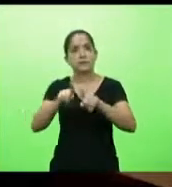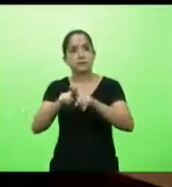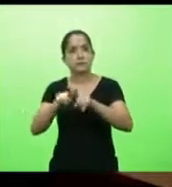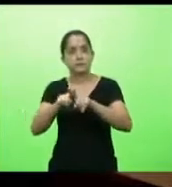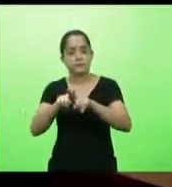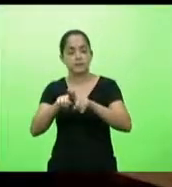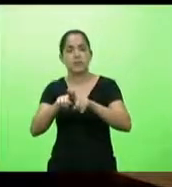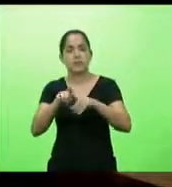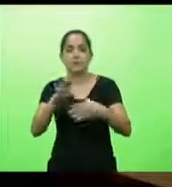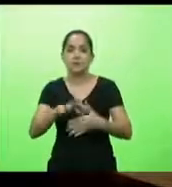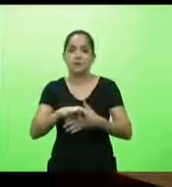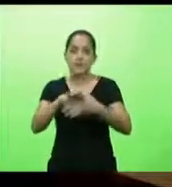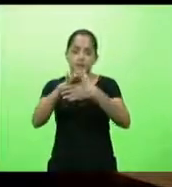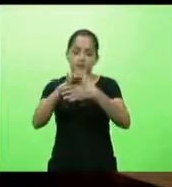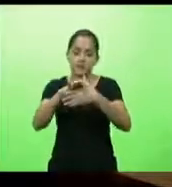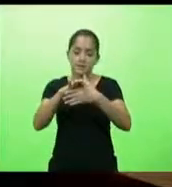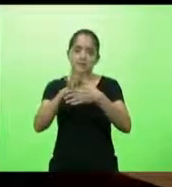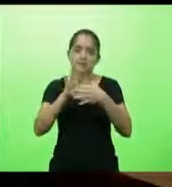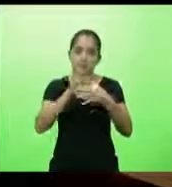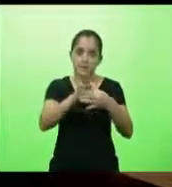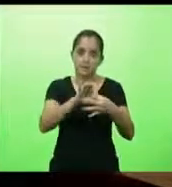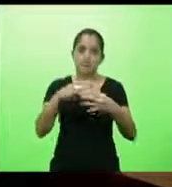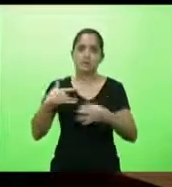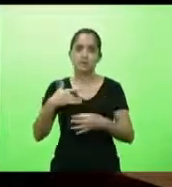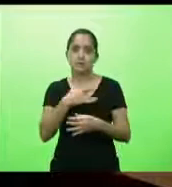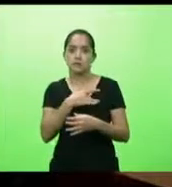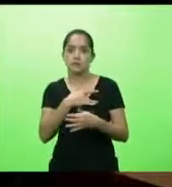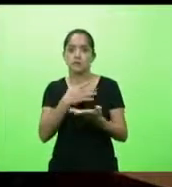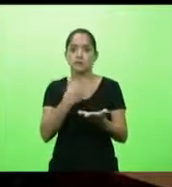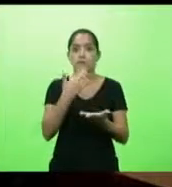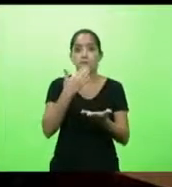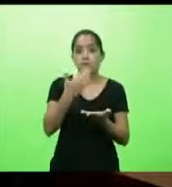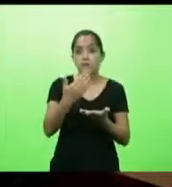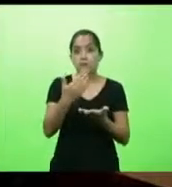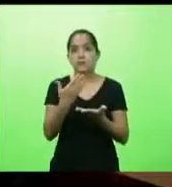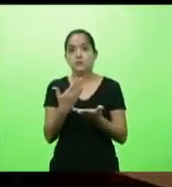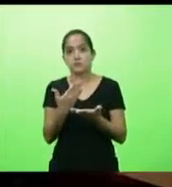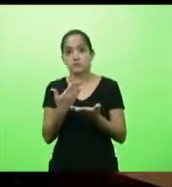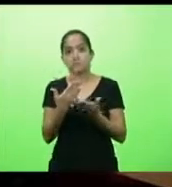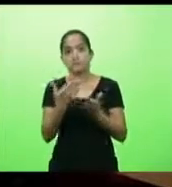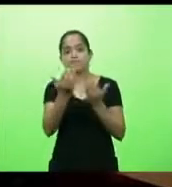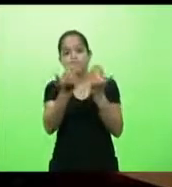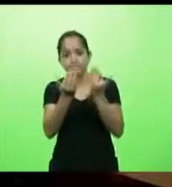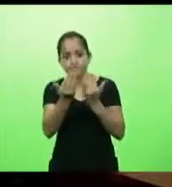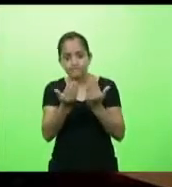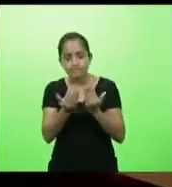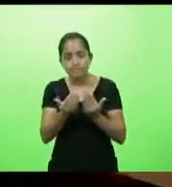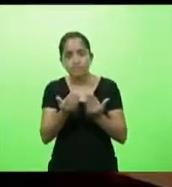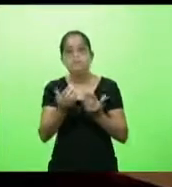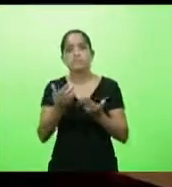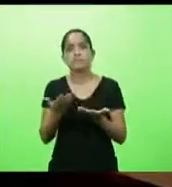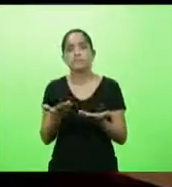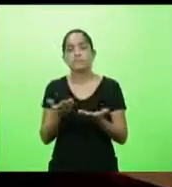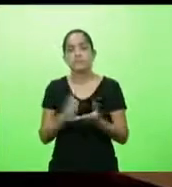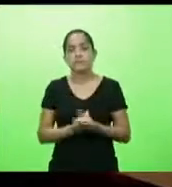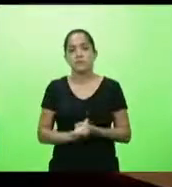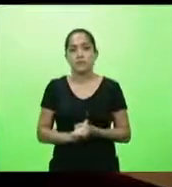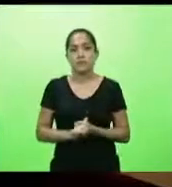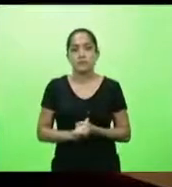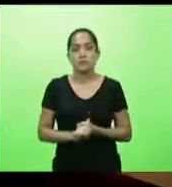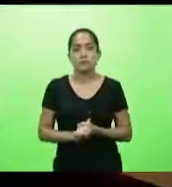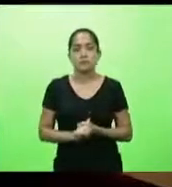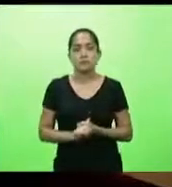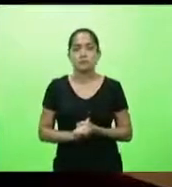de lideranças ligadas à saúde, pedindo que sejam feitas novas avaliações. Desta forma, de uma